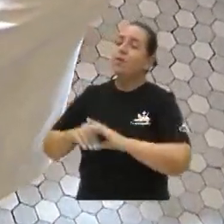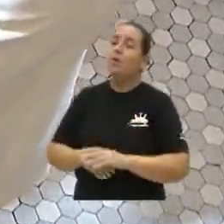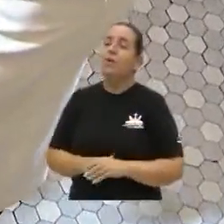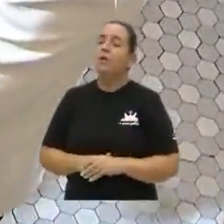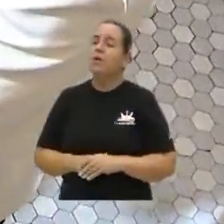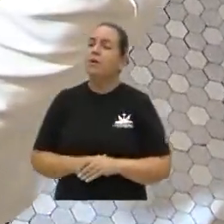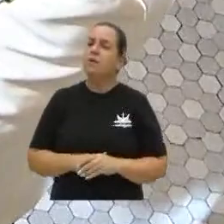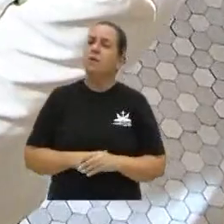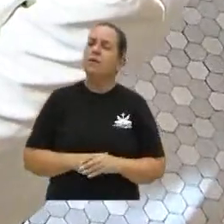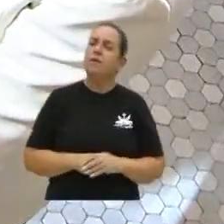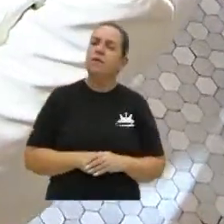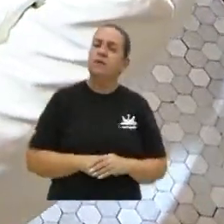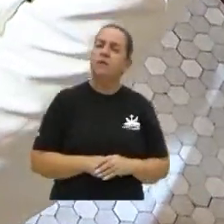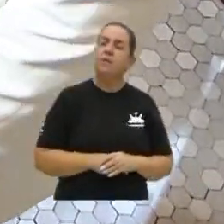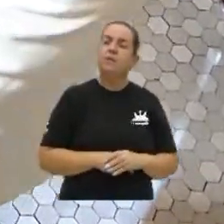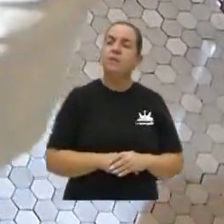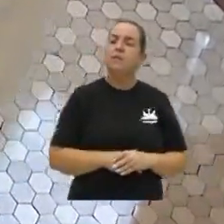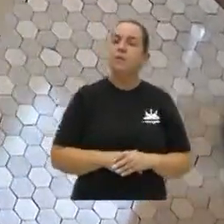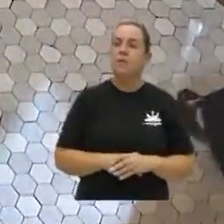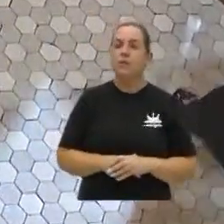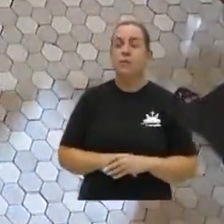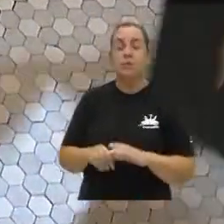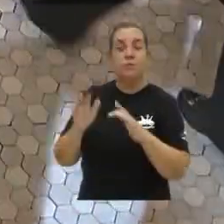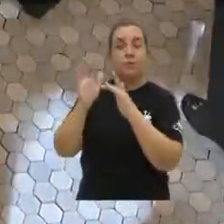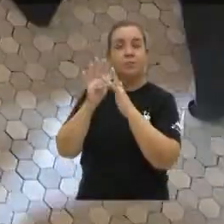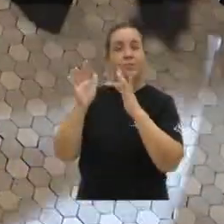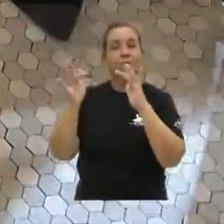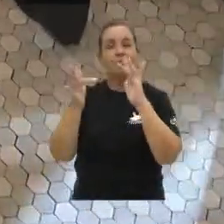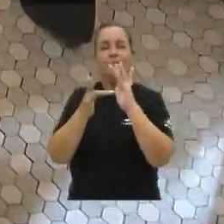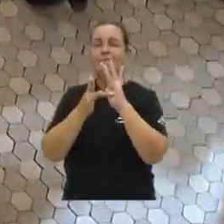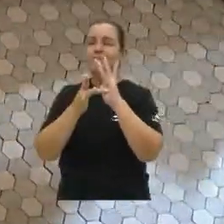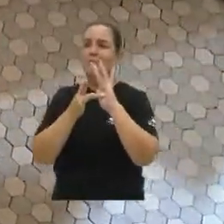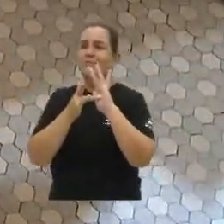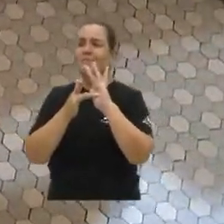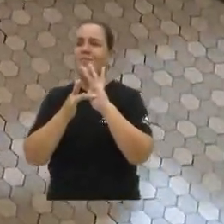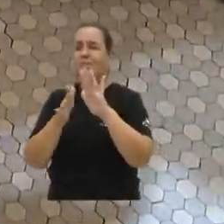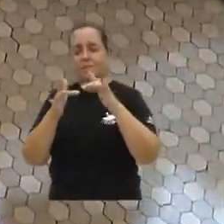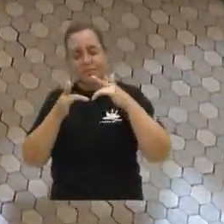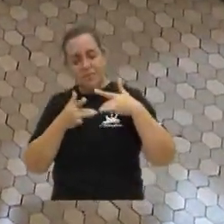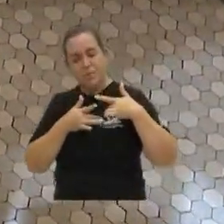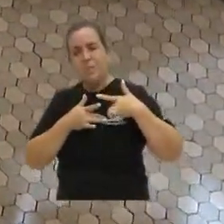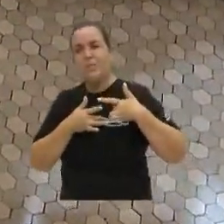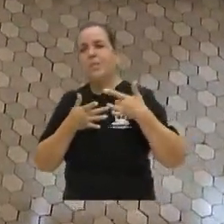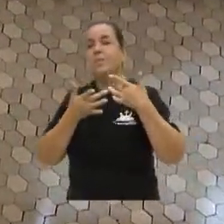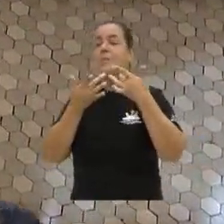em vós. Jesus